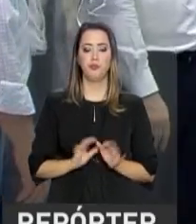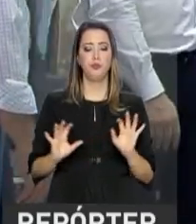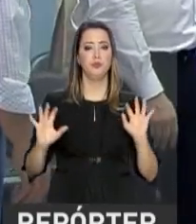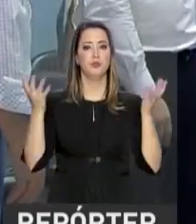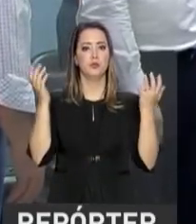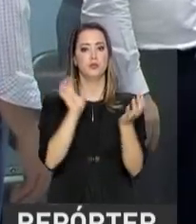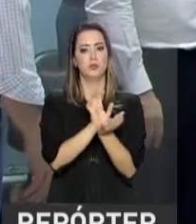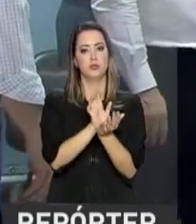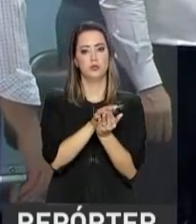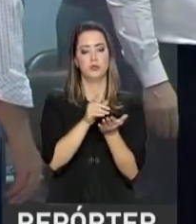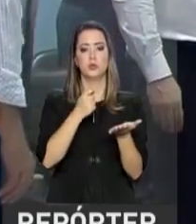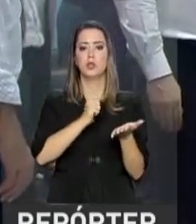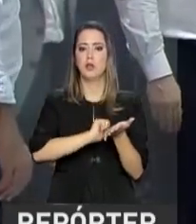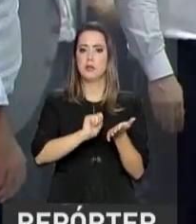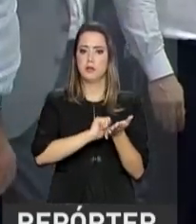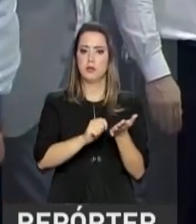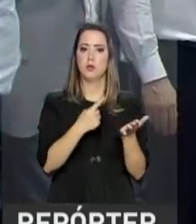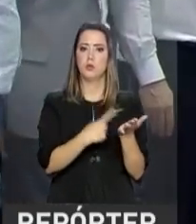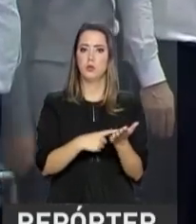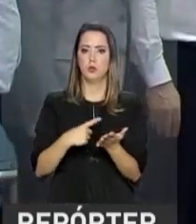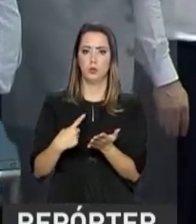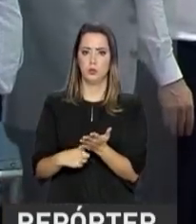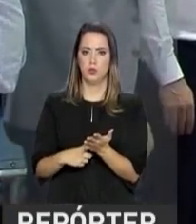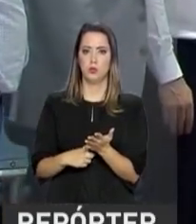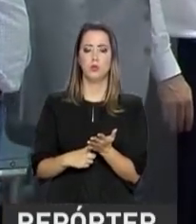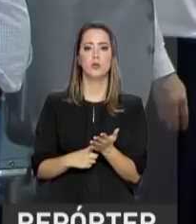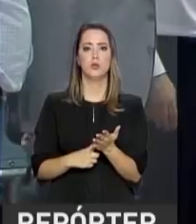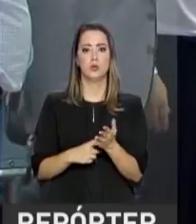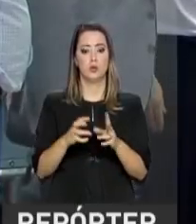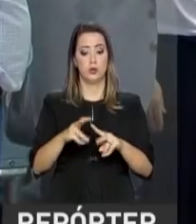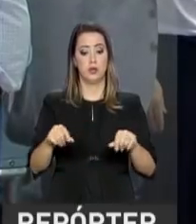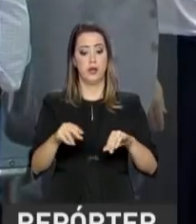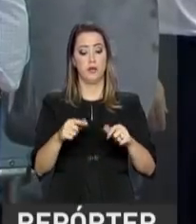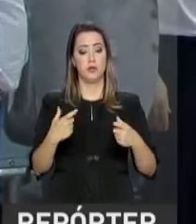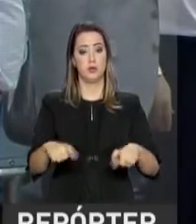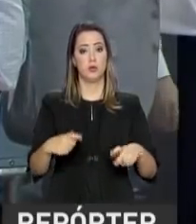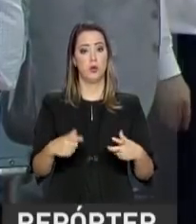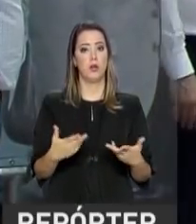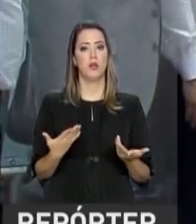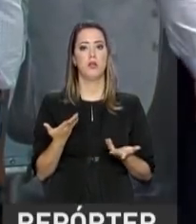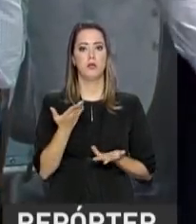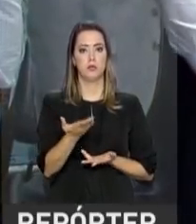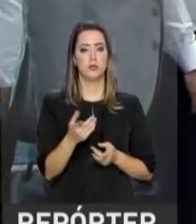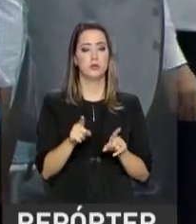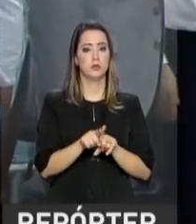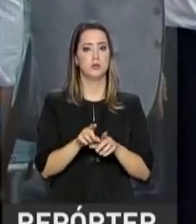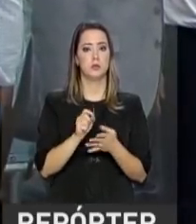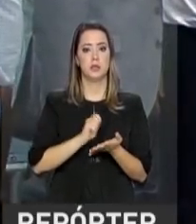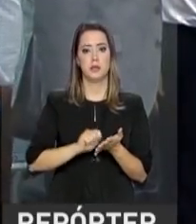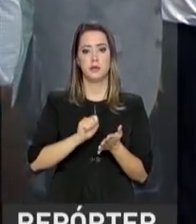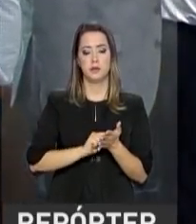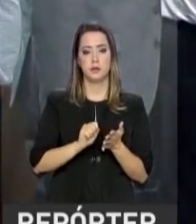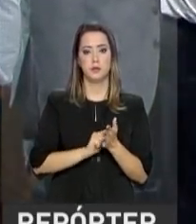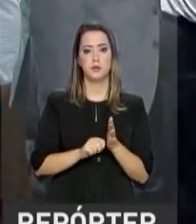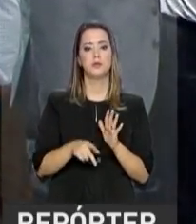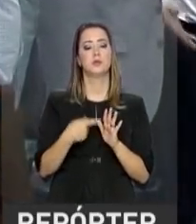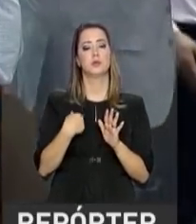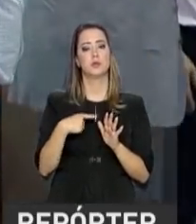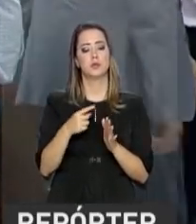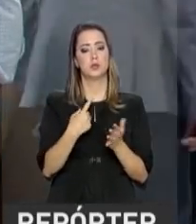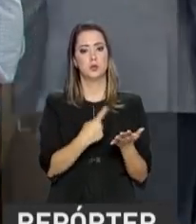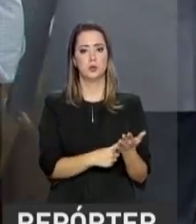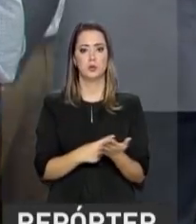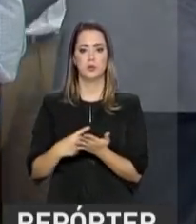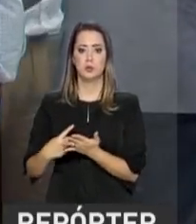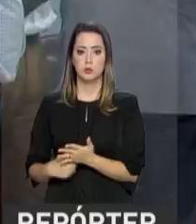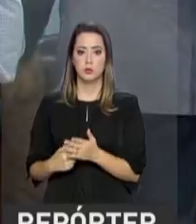de Pernambuco assinou documentos se comprometendo a regularizar a situação do terreno onde está a Hemobras. Também foi assinado o protocolo de intenção